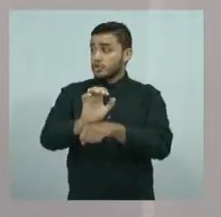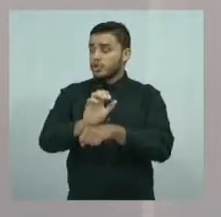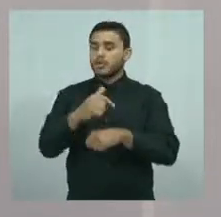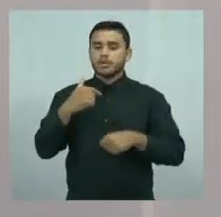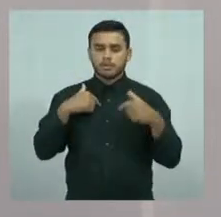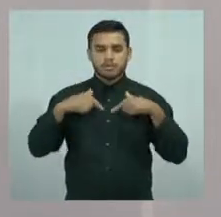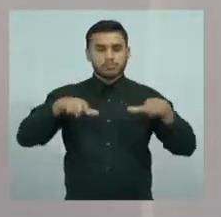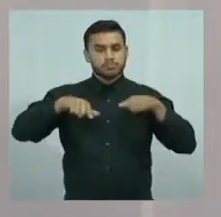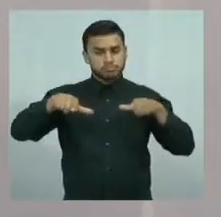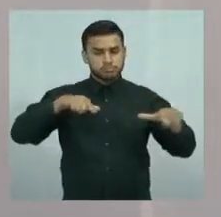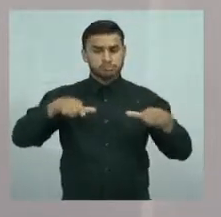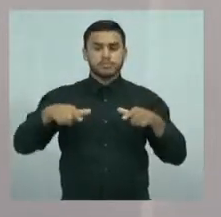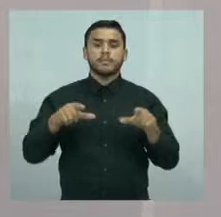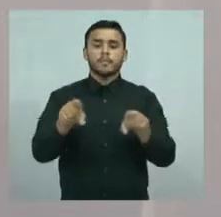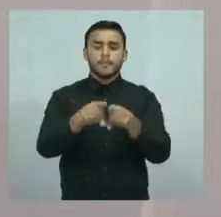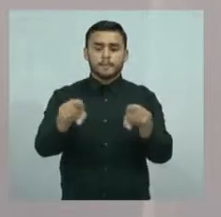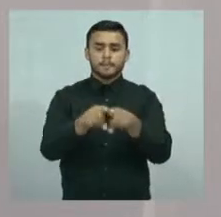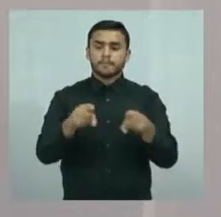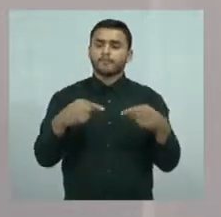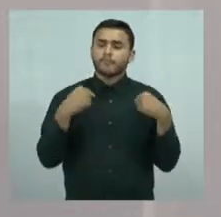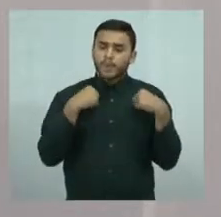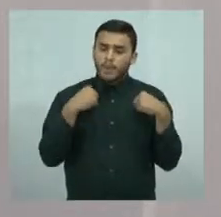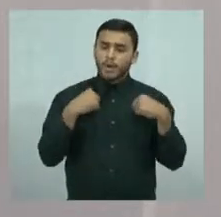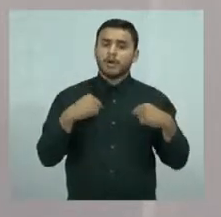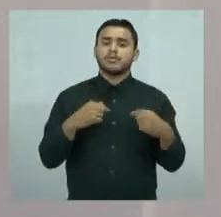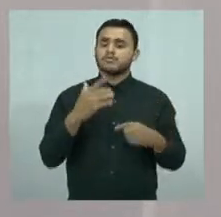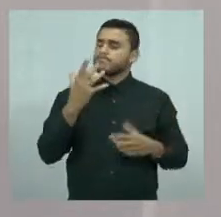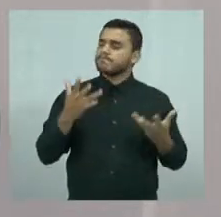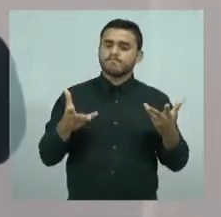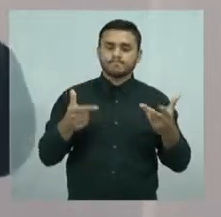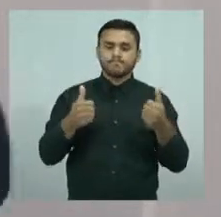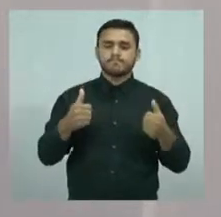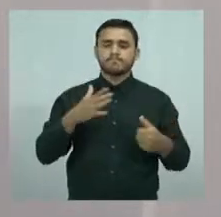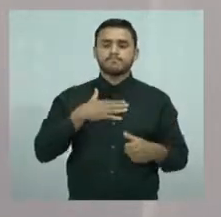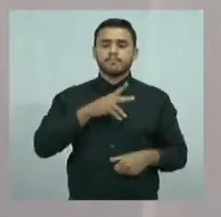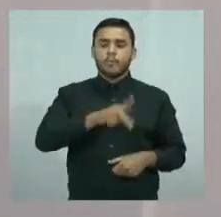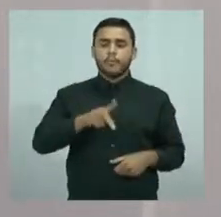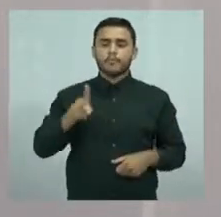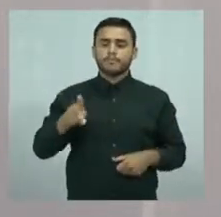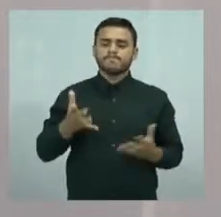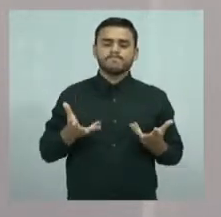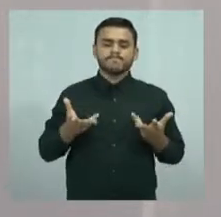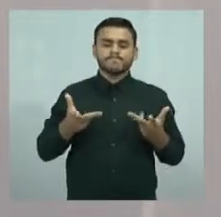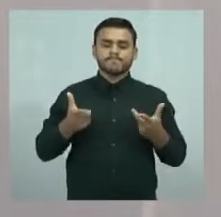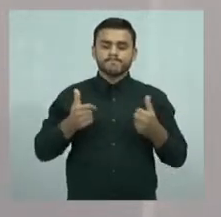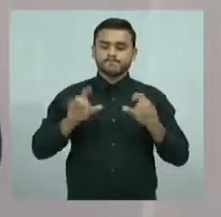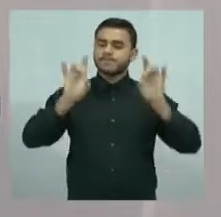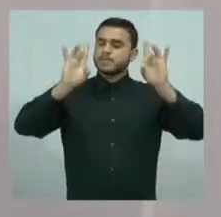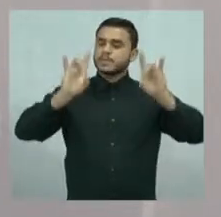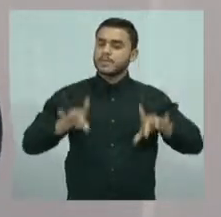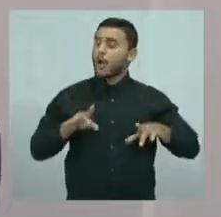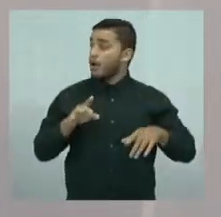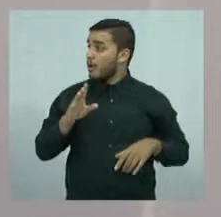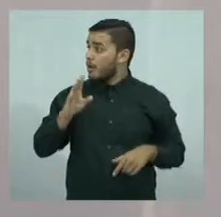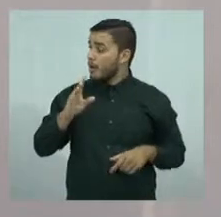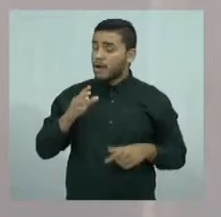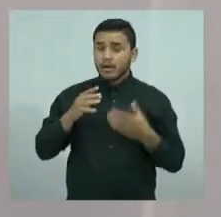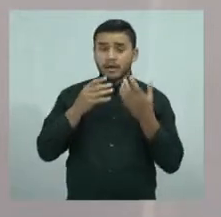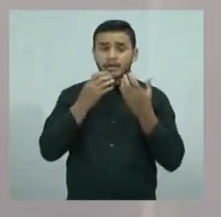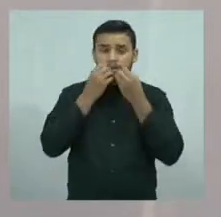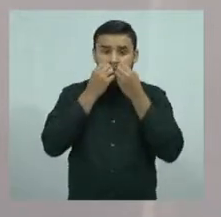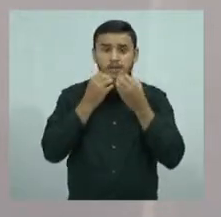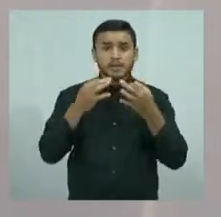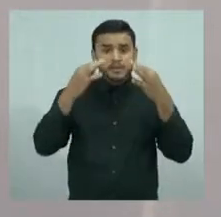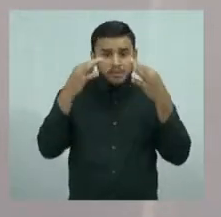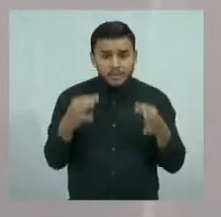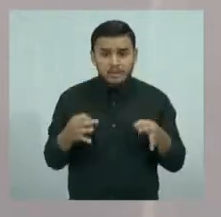serviço, não há serviço mais nobre do que o de educar. Mas para isso, inclusive, há um desenho